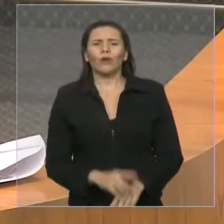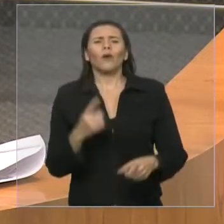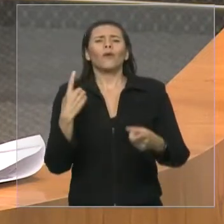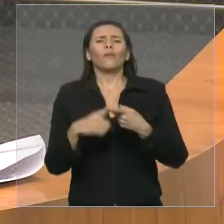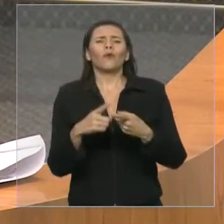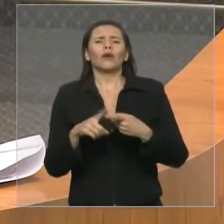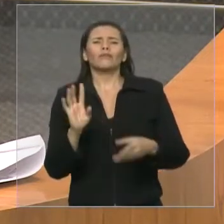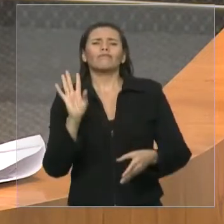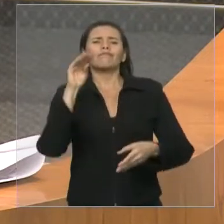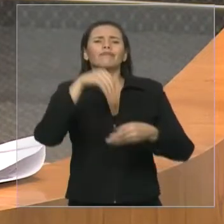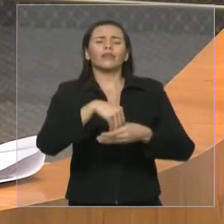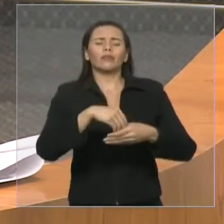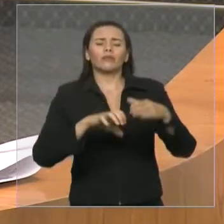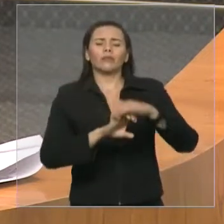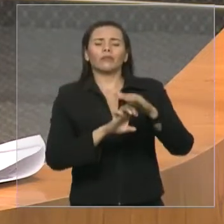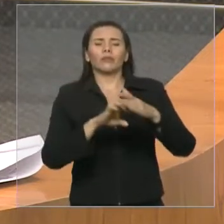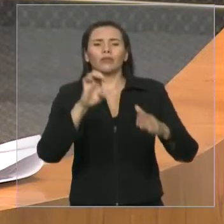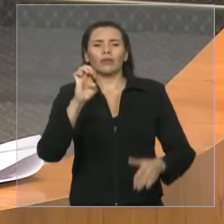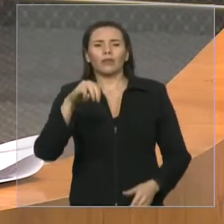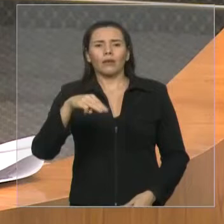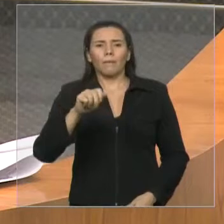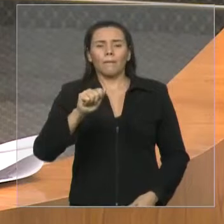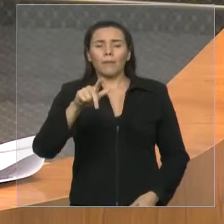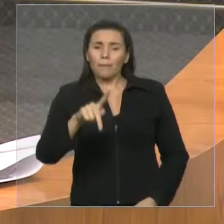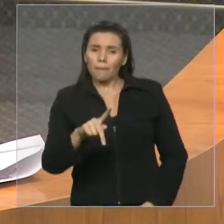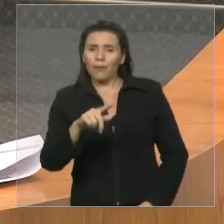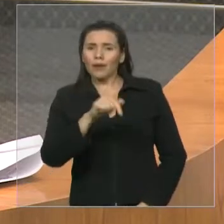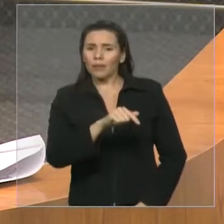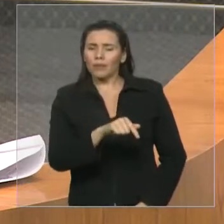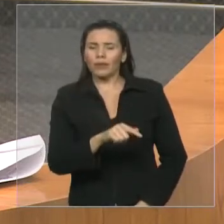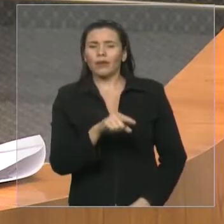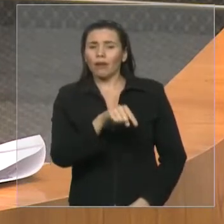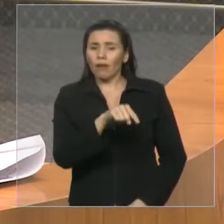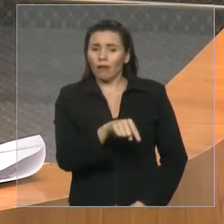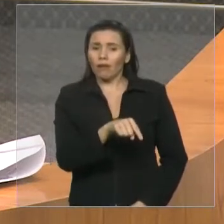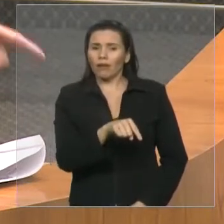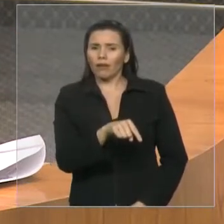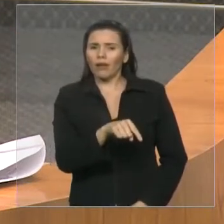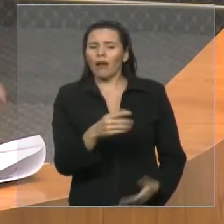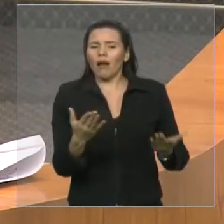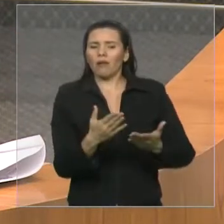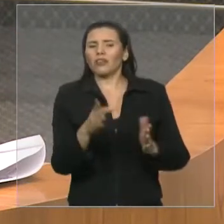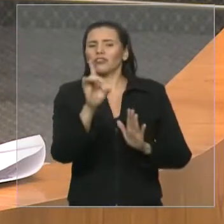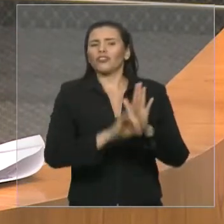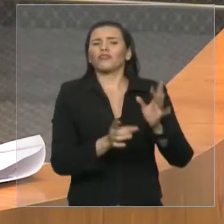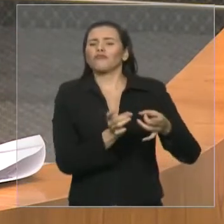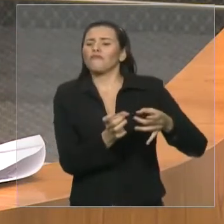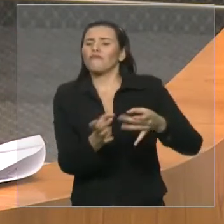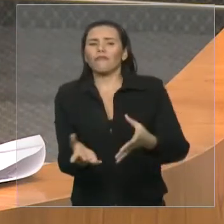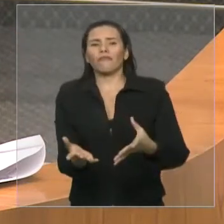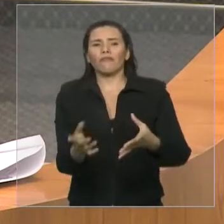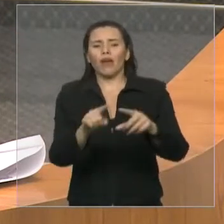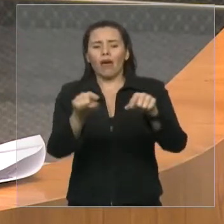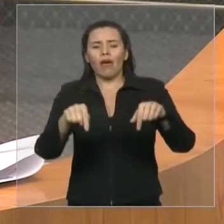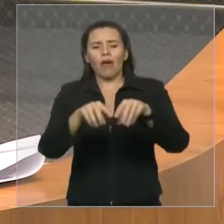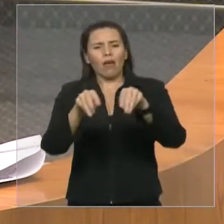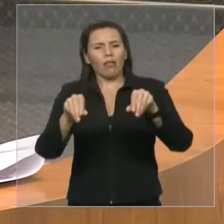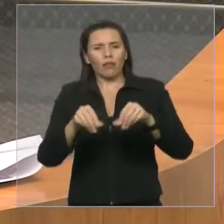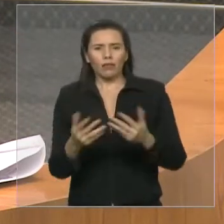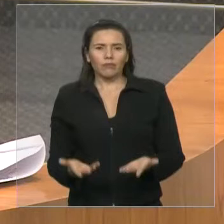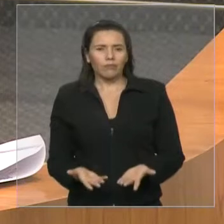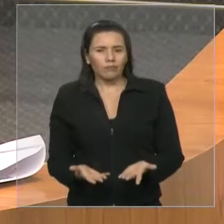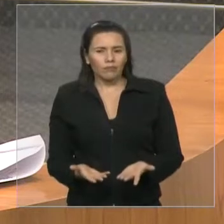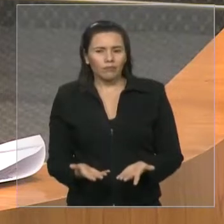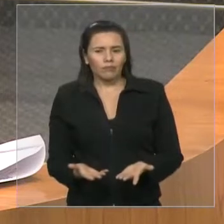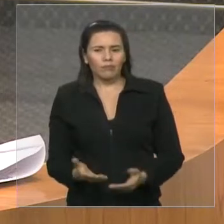empresa pública com orientação com direito privado. Pode fazer o que não poderia fazer outro organismo. Dá para lá para poder